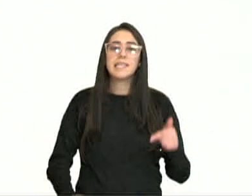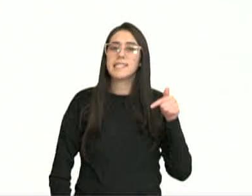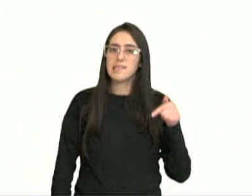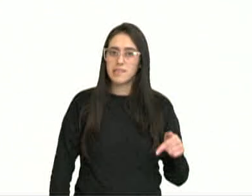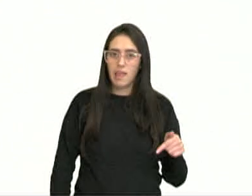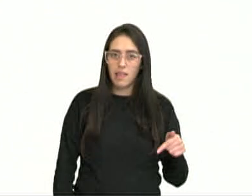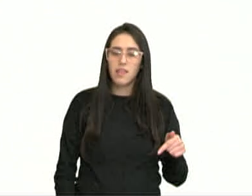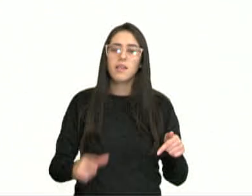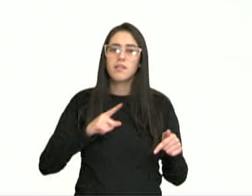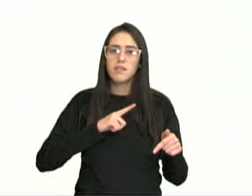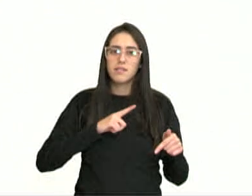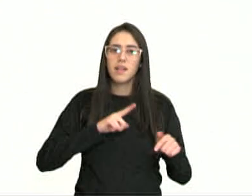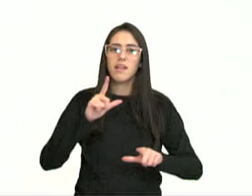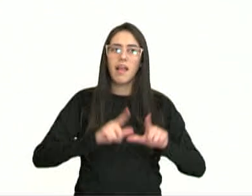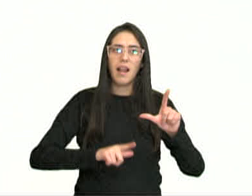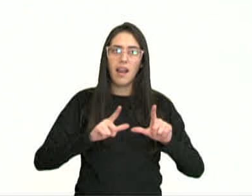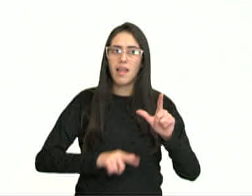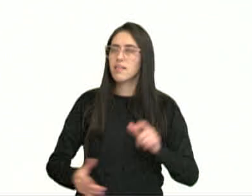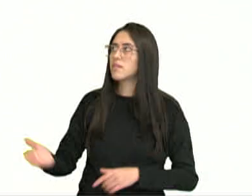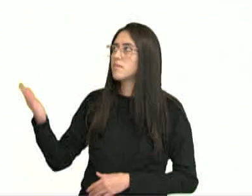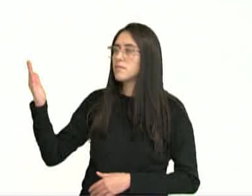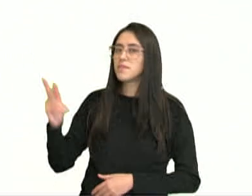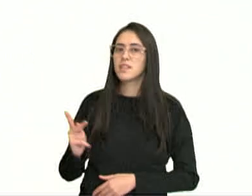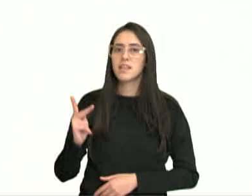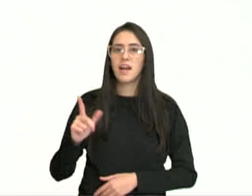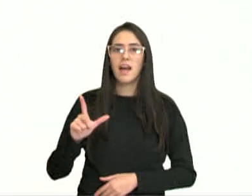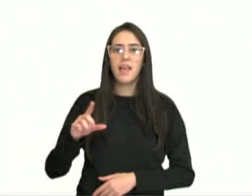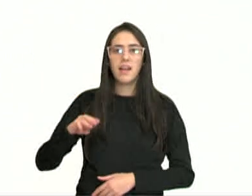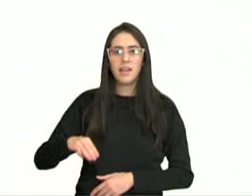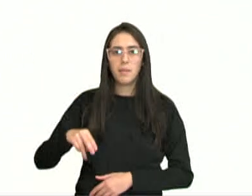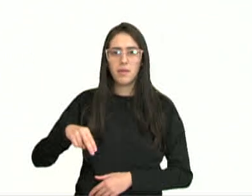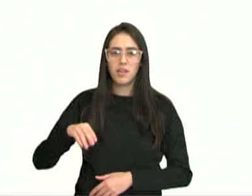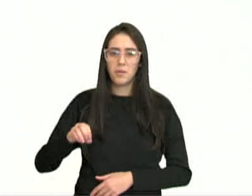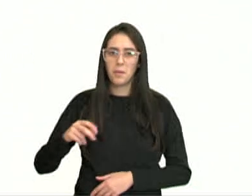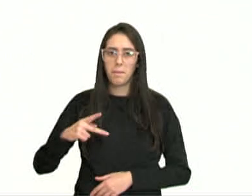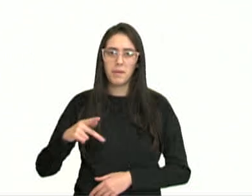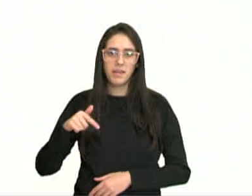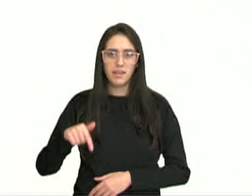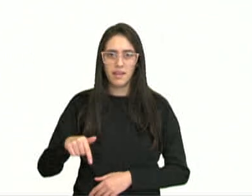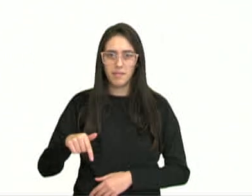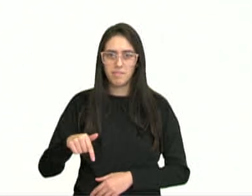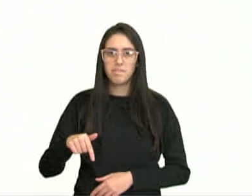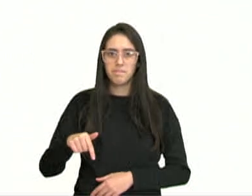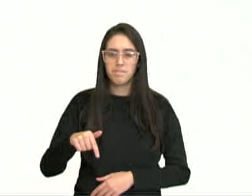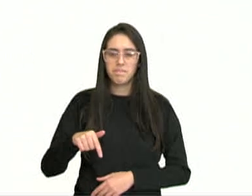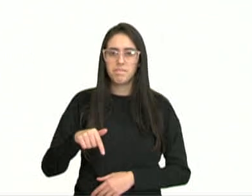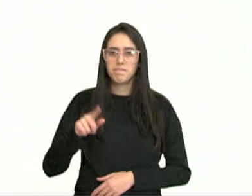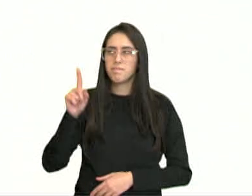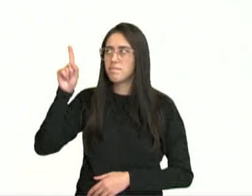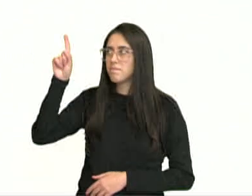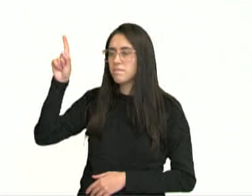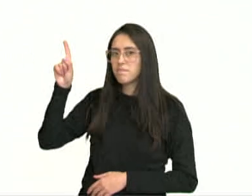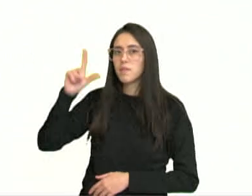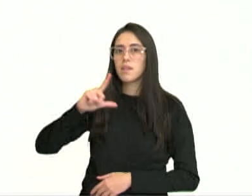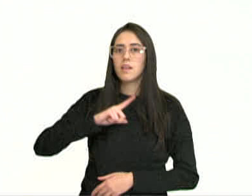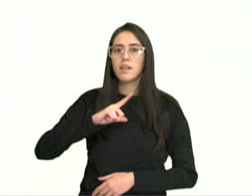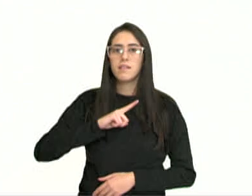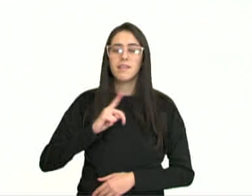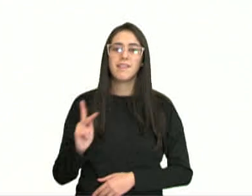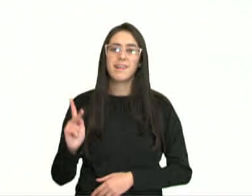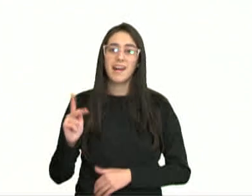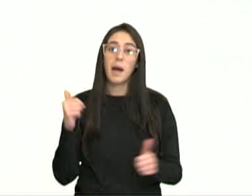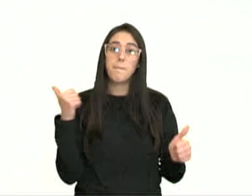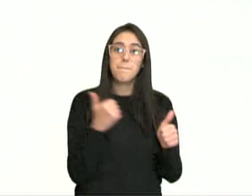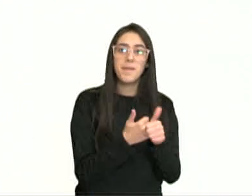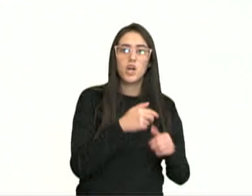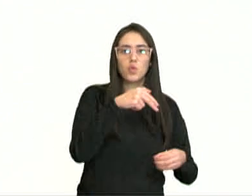são designados pelas letras K, L, M, N, O, P e Q, sendo K a camada mais próxima do